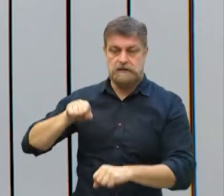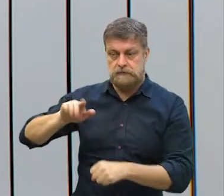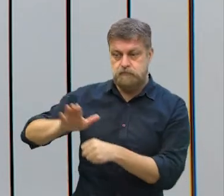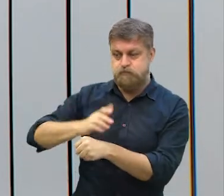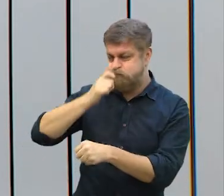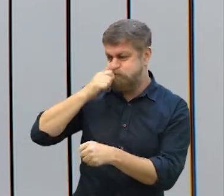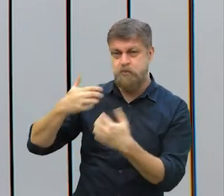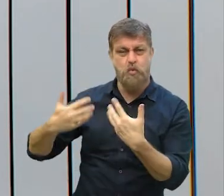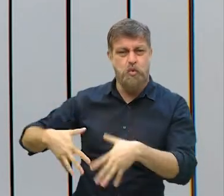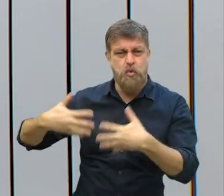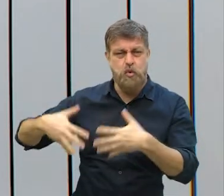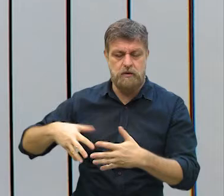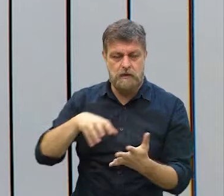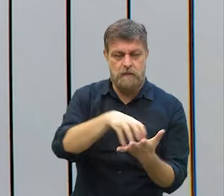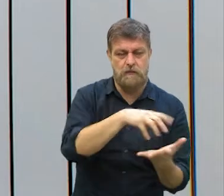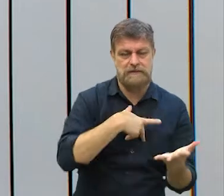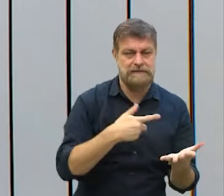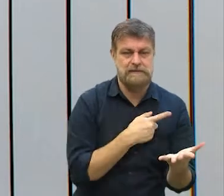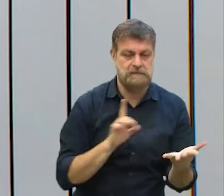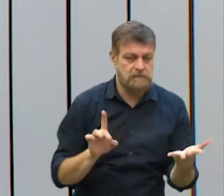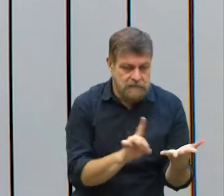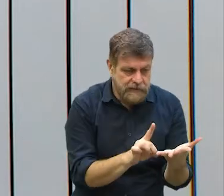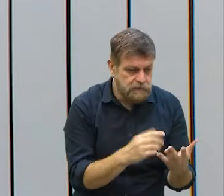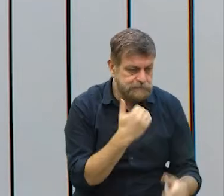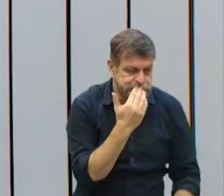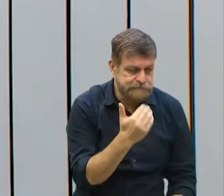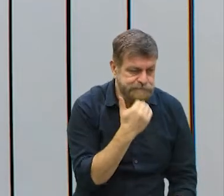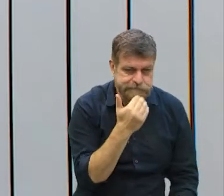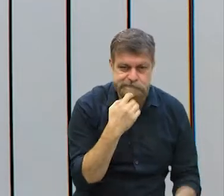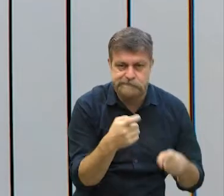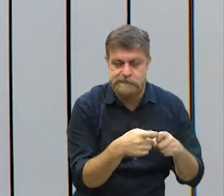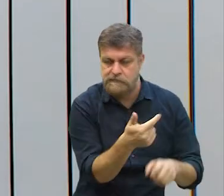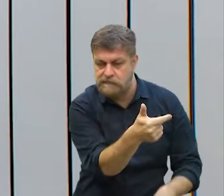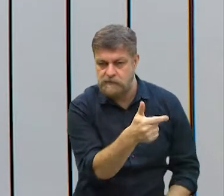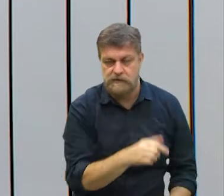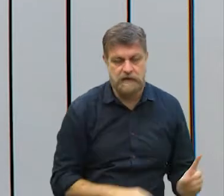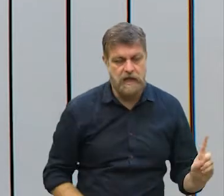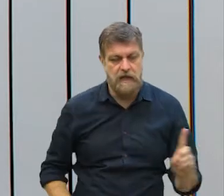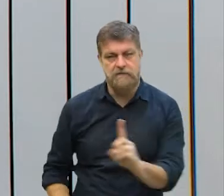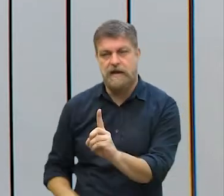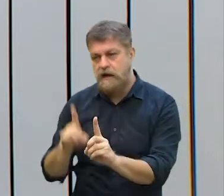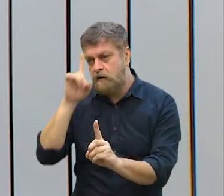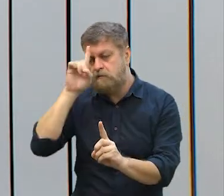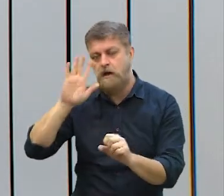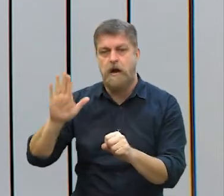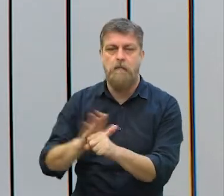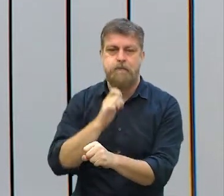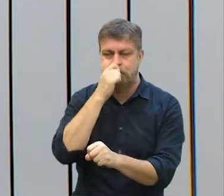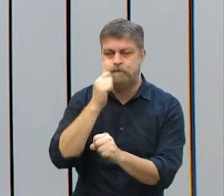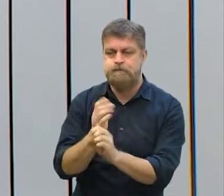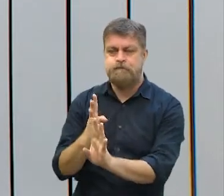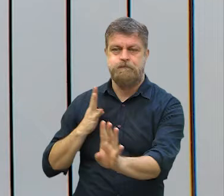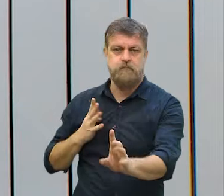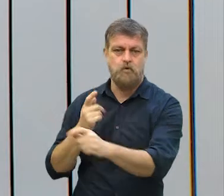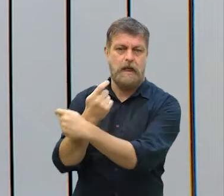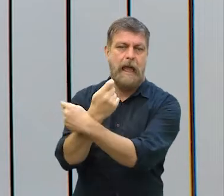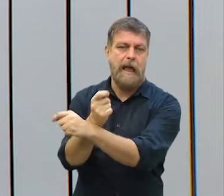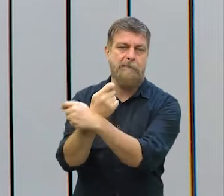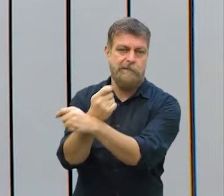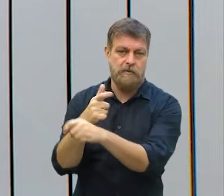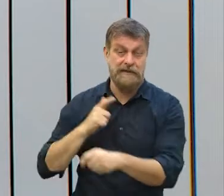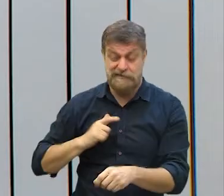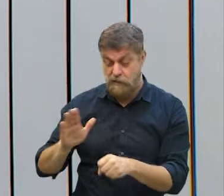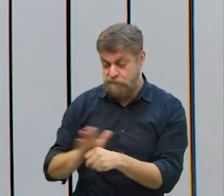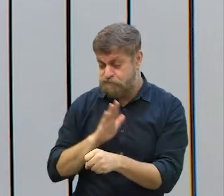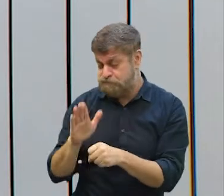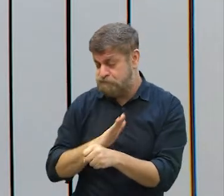Porque sobrecarrega muito o hospital. A gente vê como é que funciona. Vai no posto de saúde e não é atendido, porque não tem médico, não tem isso. Sobrecarrega onde? Vai lá no hospital. Aí é onde que vai